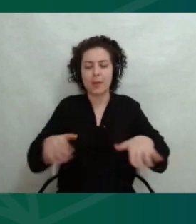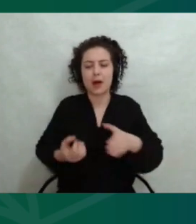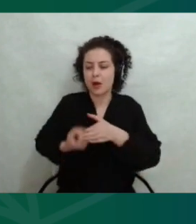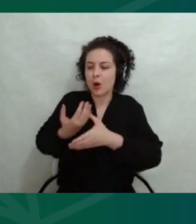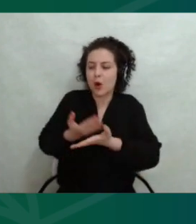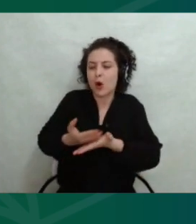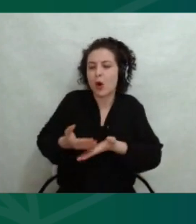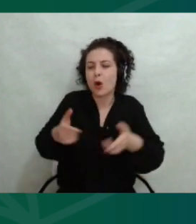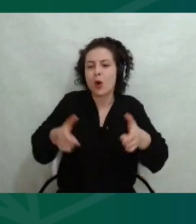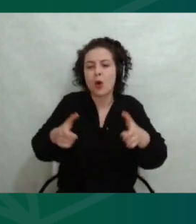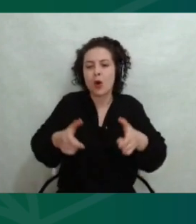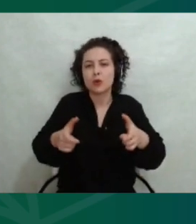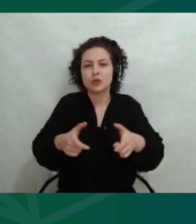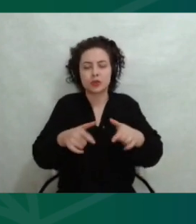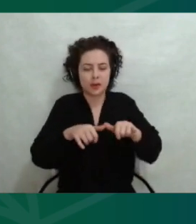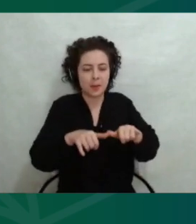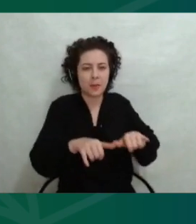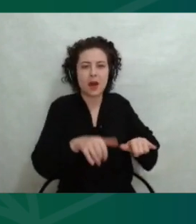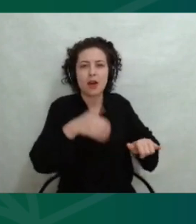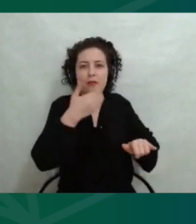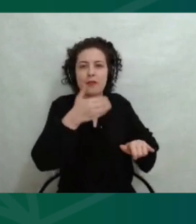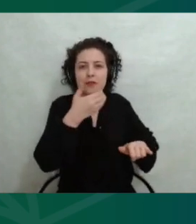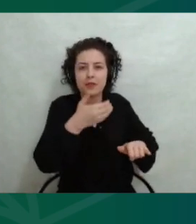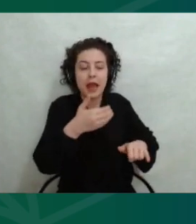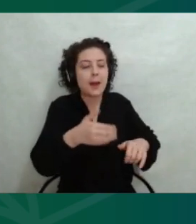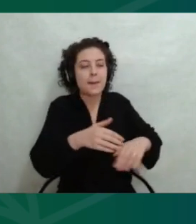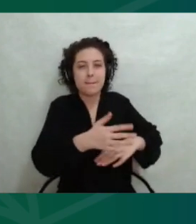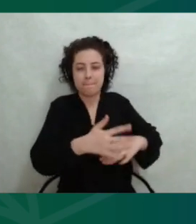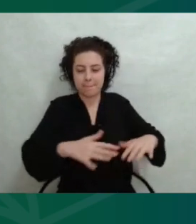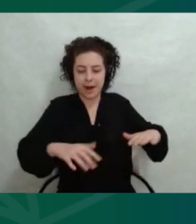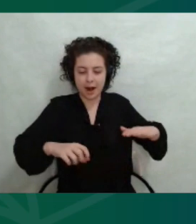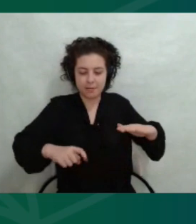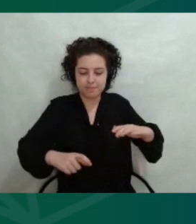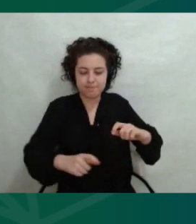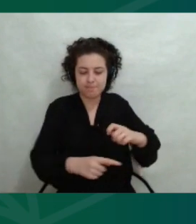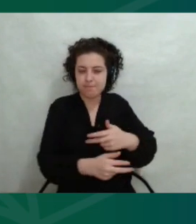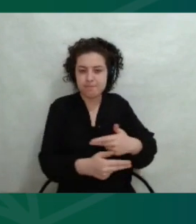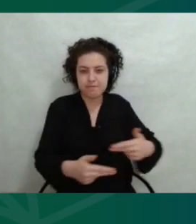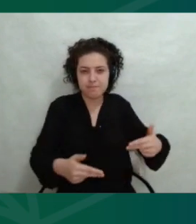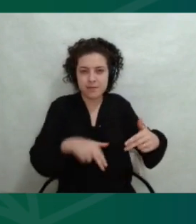num mercado de frutos do mar e de venda de animais vivos,